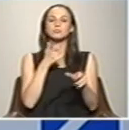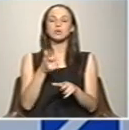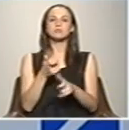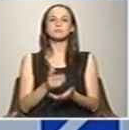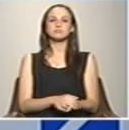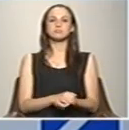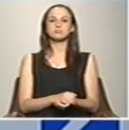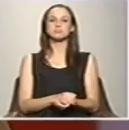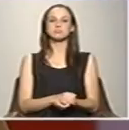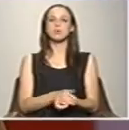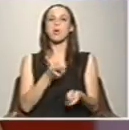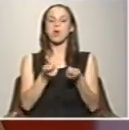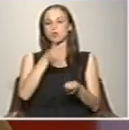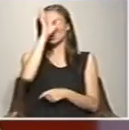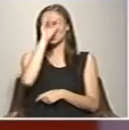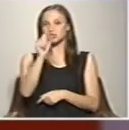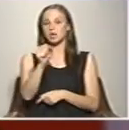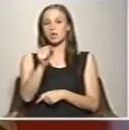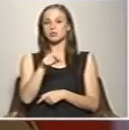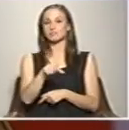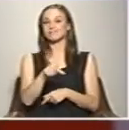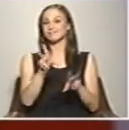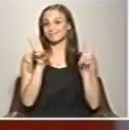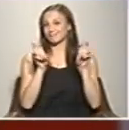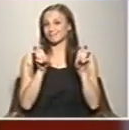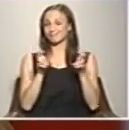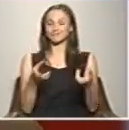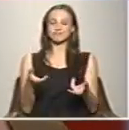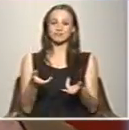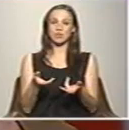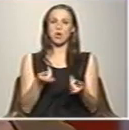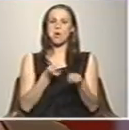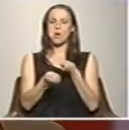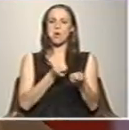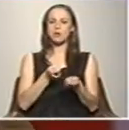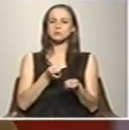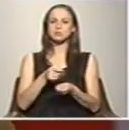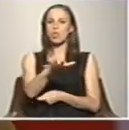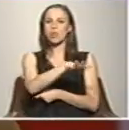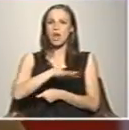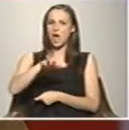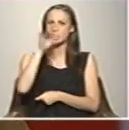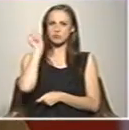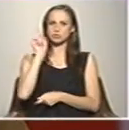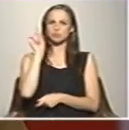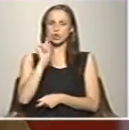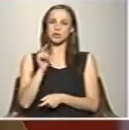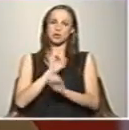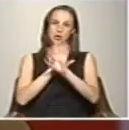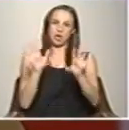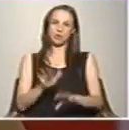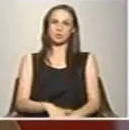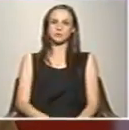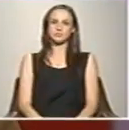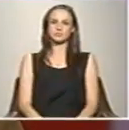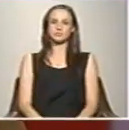determinada organização do Estado nesta matéria corresponde... Portanto, a organização territorial dos serviços aqui também é muito importante. É evidente. É evidente,